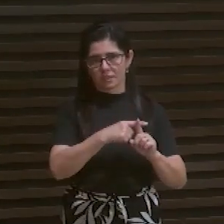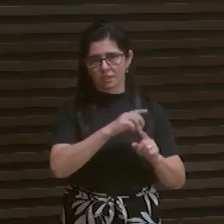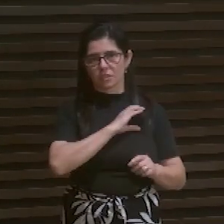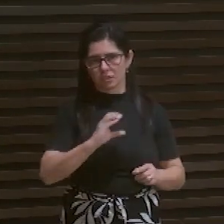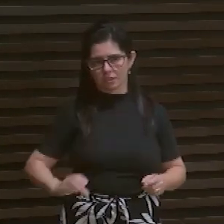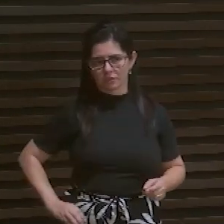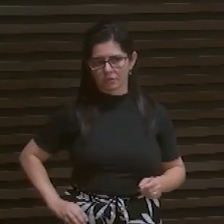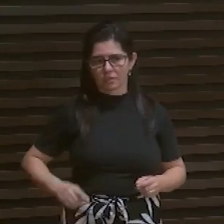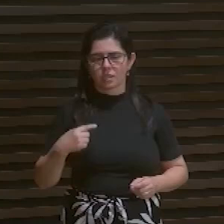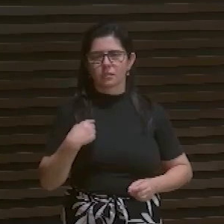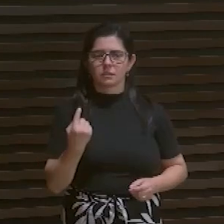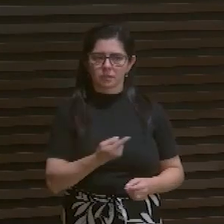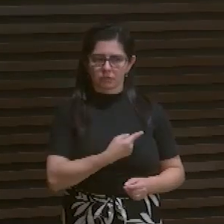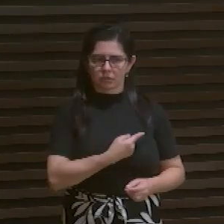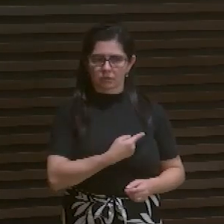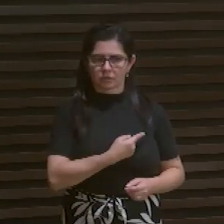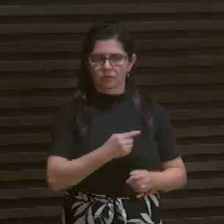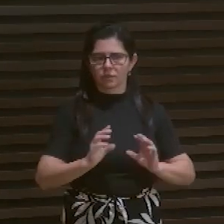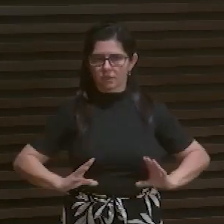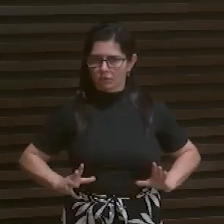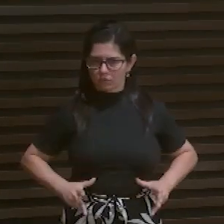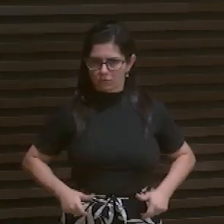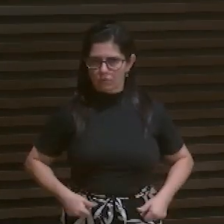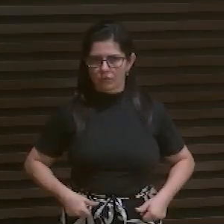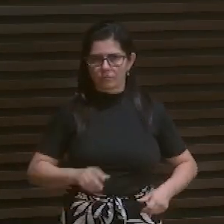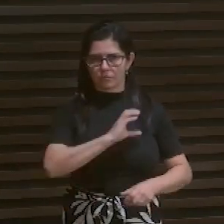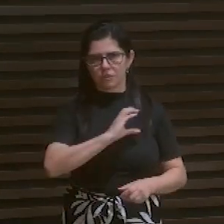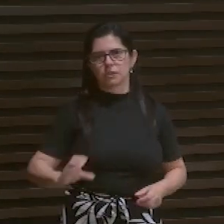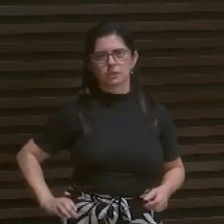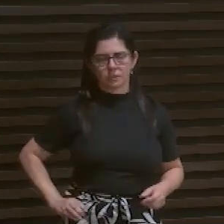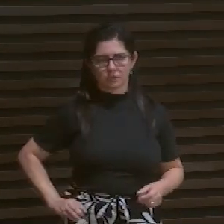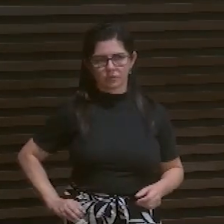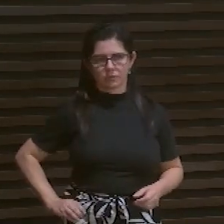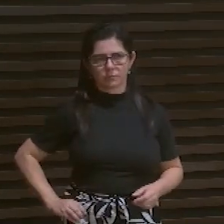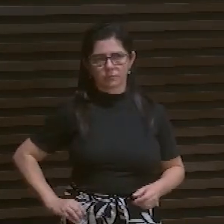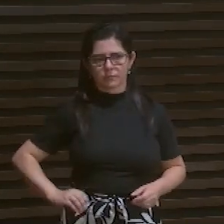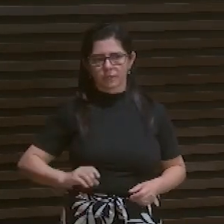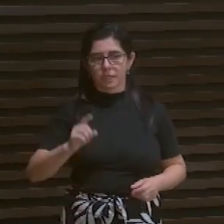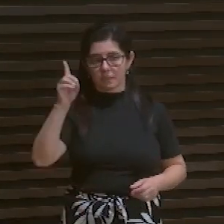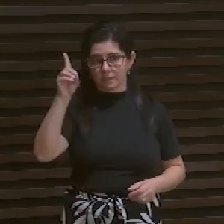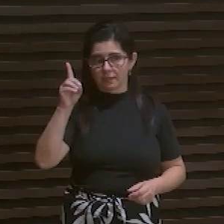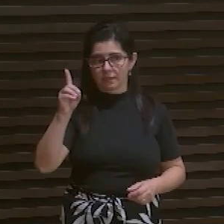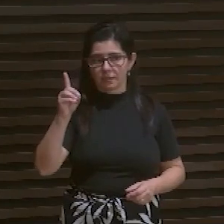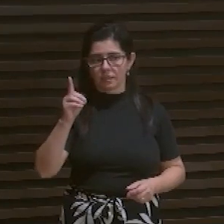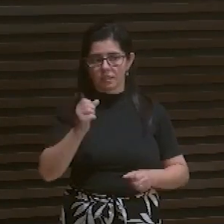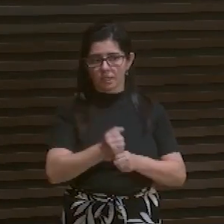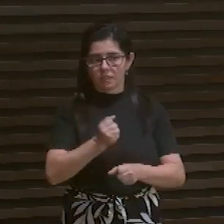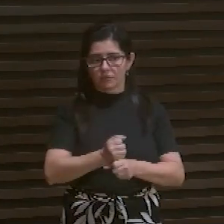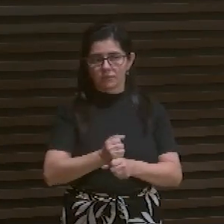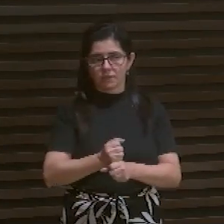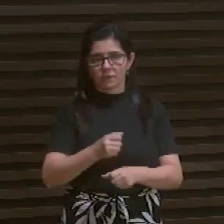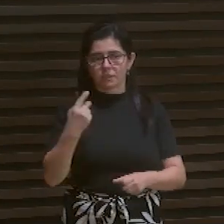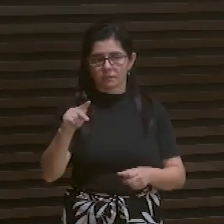o corpo de Cristo aqui, se nós pertencemos a Cristo e é Ele que edifica a igreja dele, quem pode